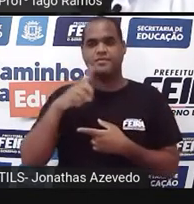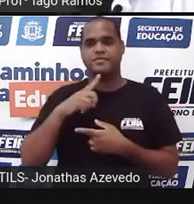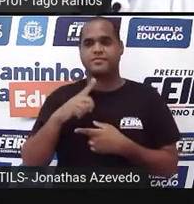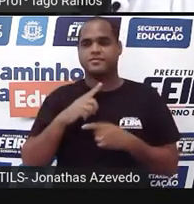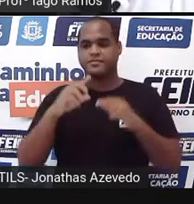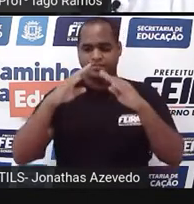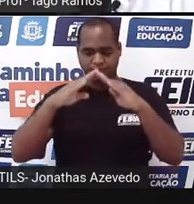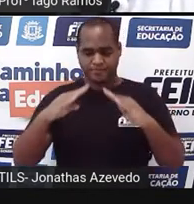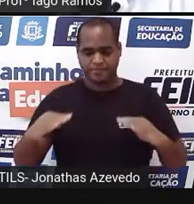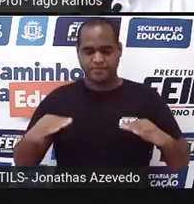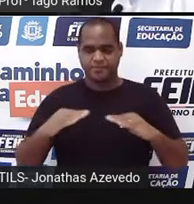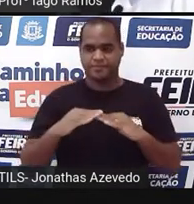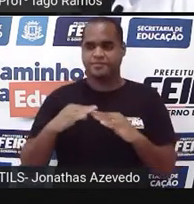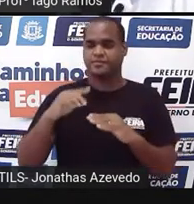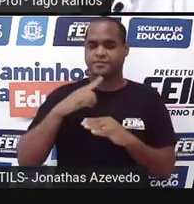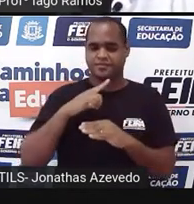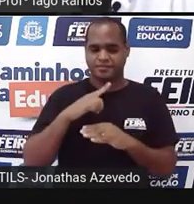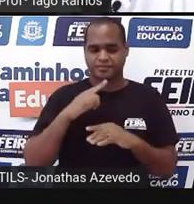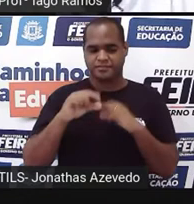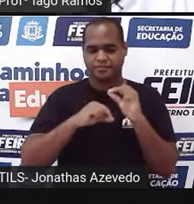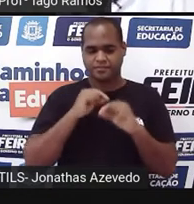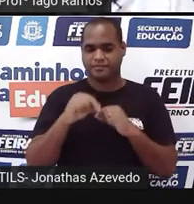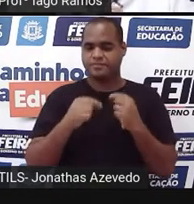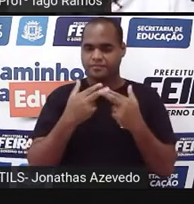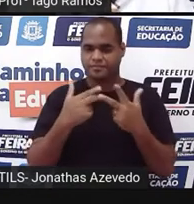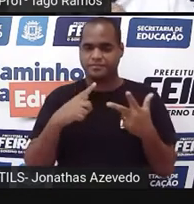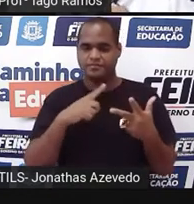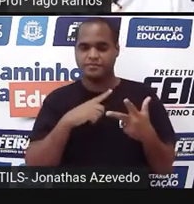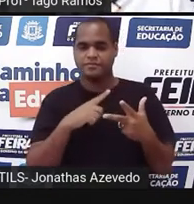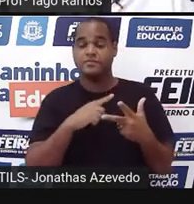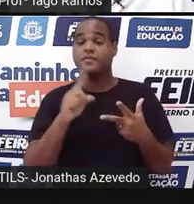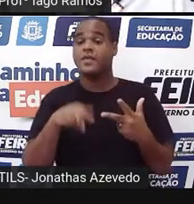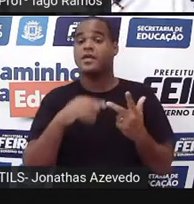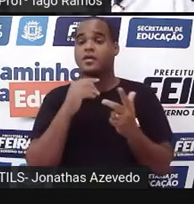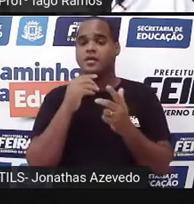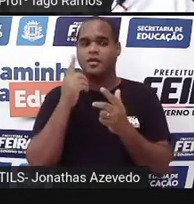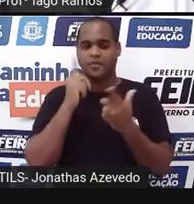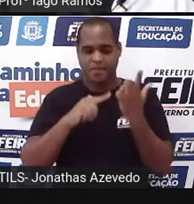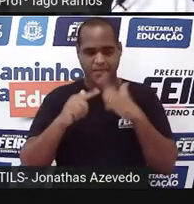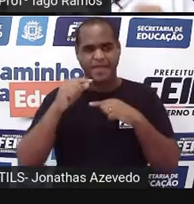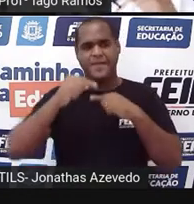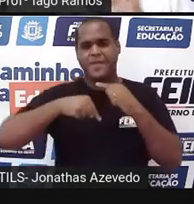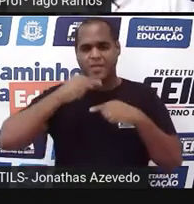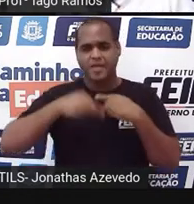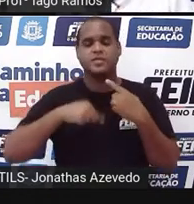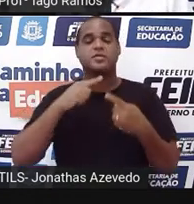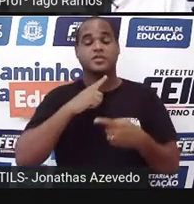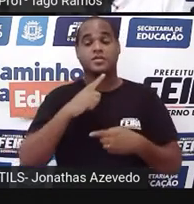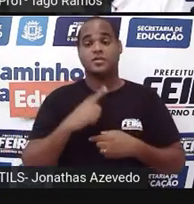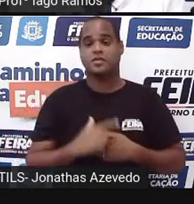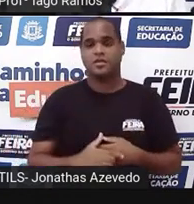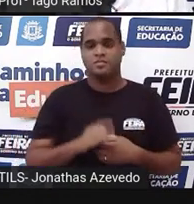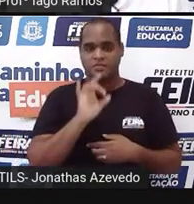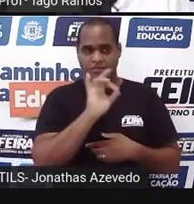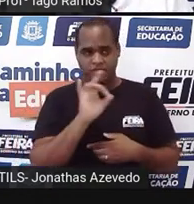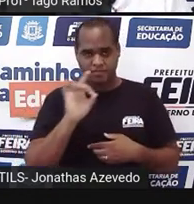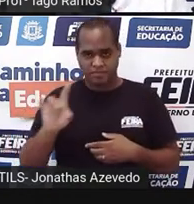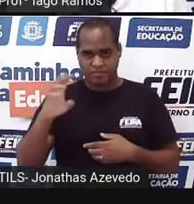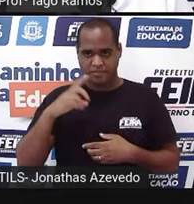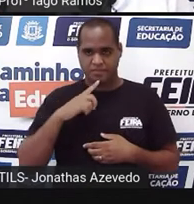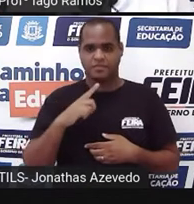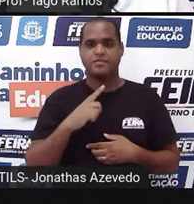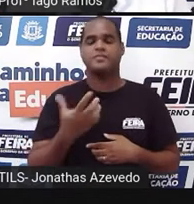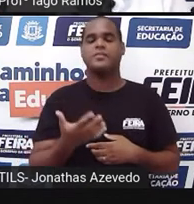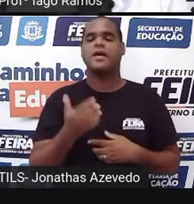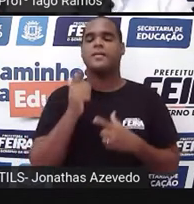pirâmide de base quadrada construído também com canudos esses Canudos foram amarrados com barbante e para cada pirâmide foi construída